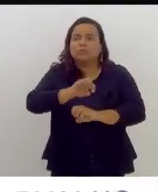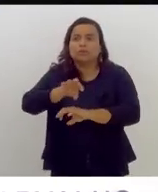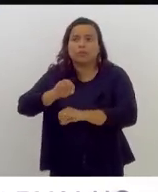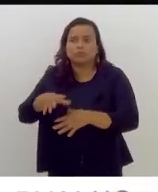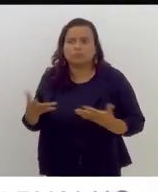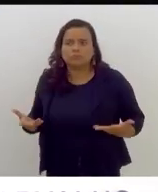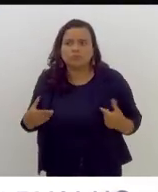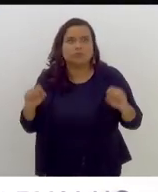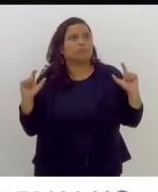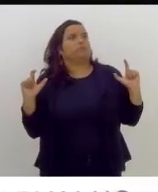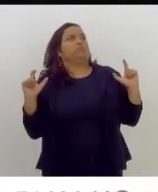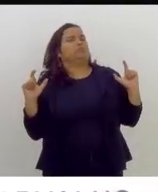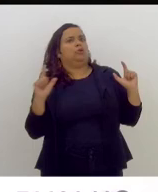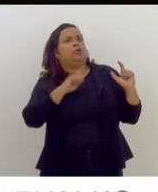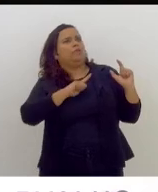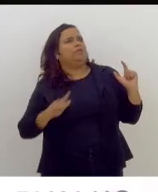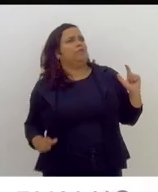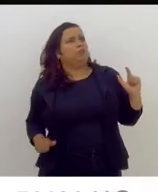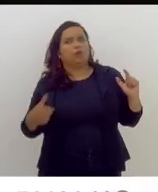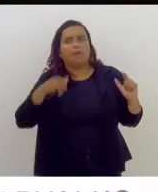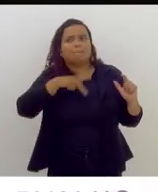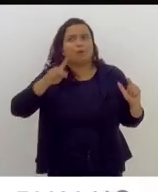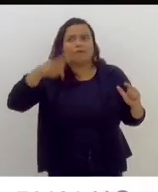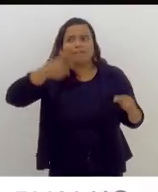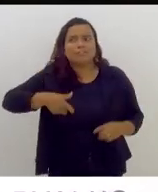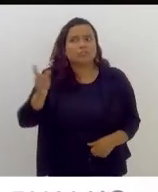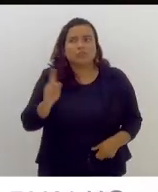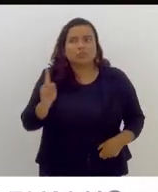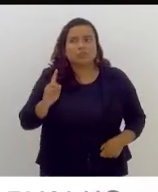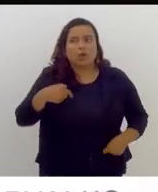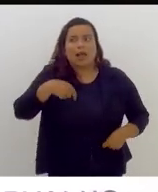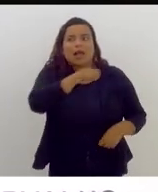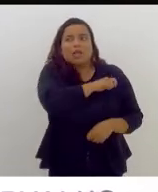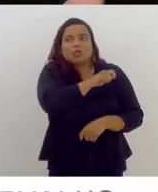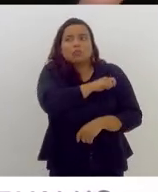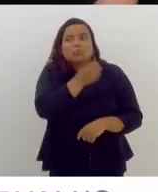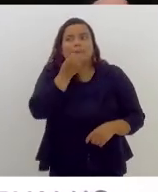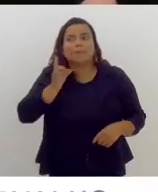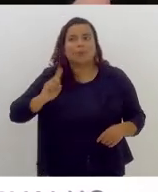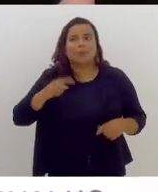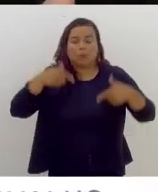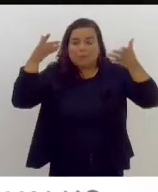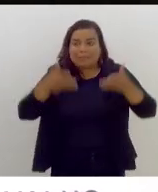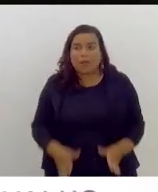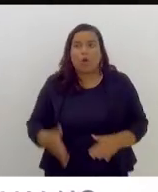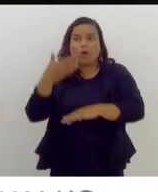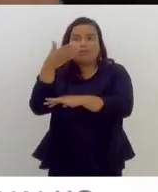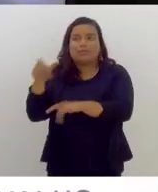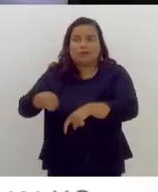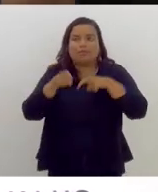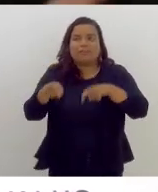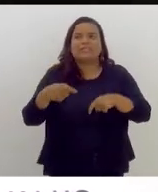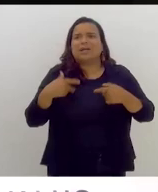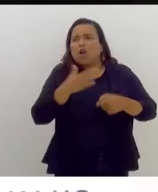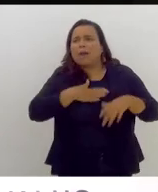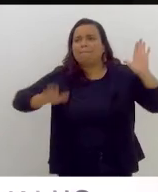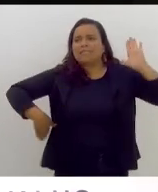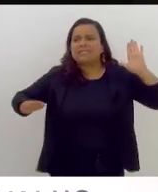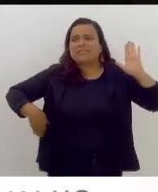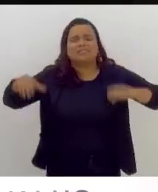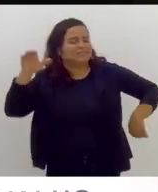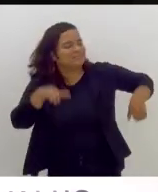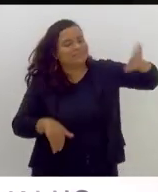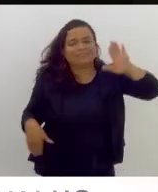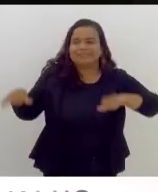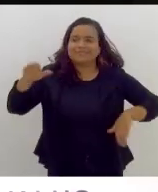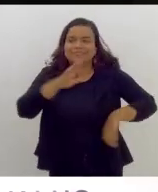disse, mas governador, eu não sou professor e nunca fui bom aluno, porque eu nasci num hotel fazenda, então meu negócio era tomar banho de piscina o dia inteiro, era